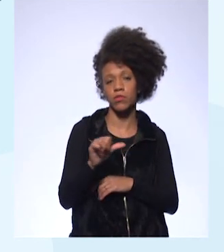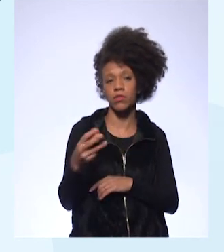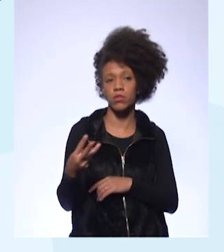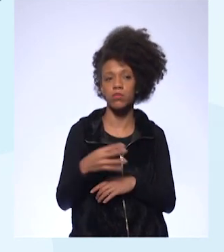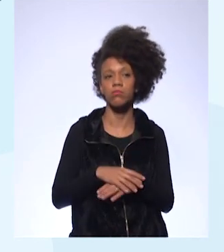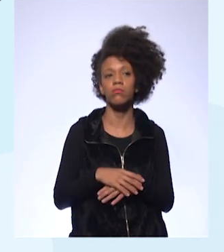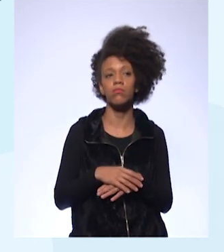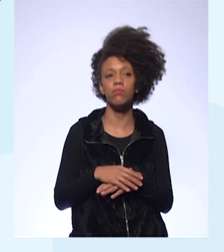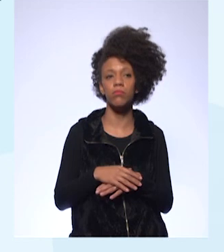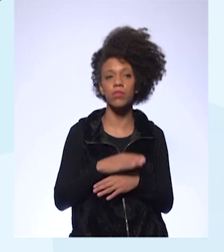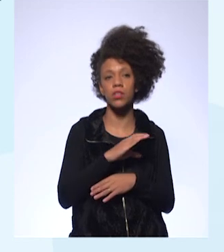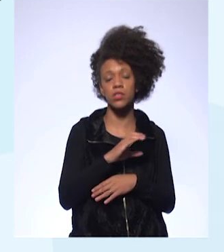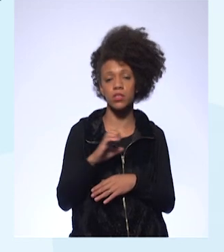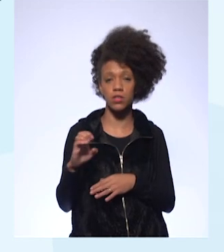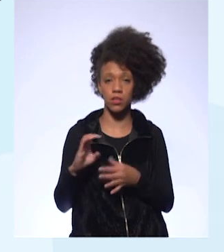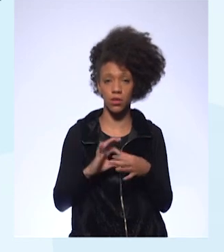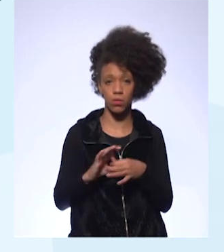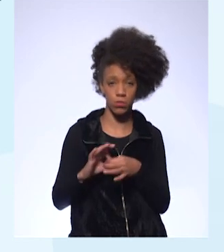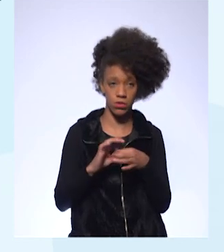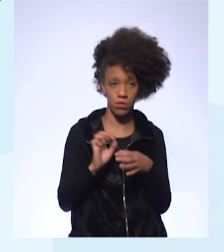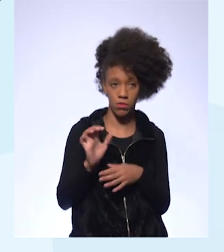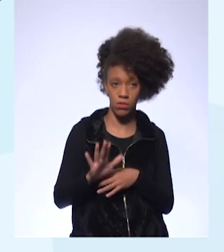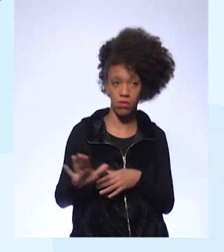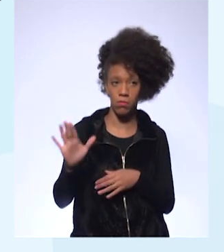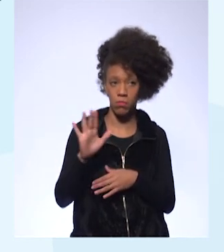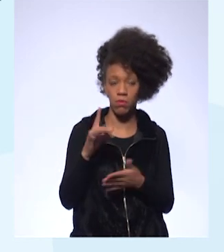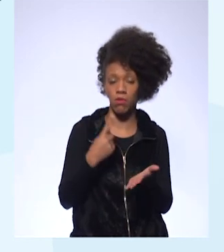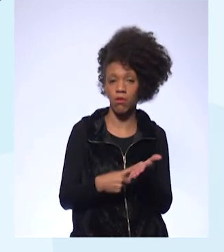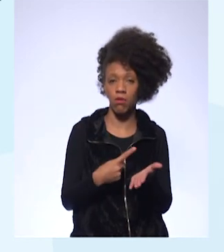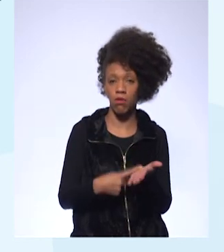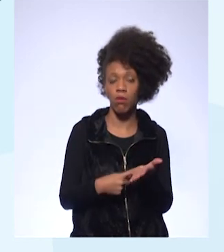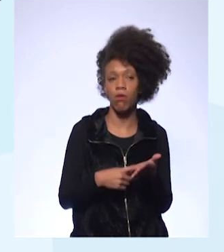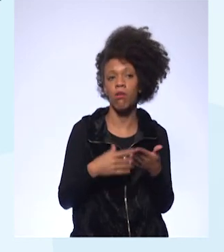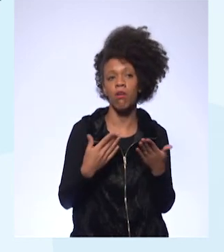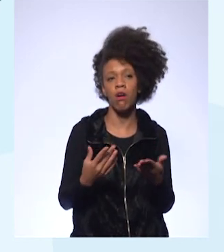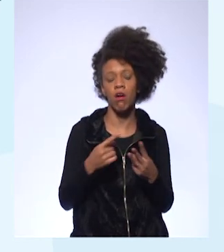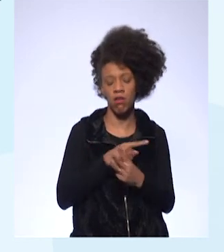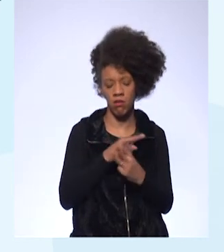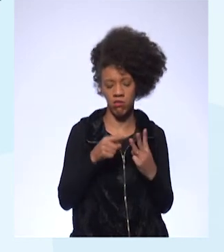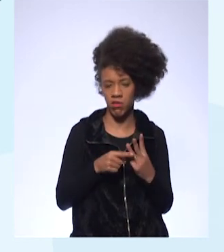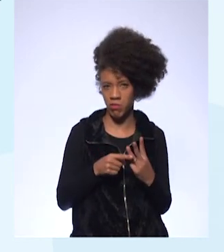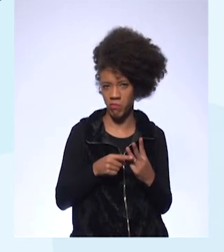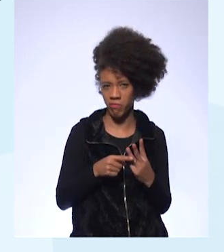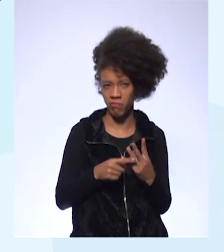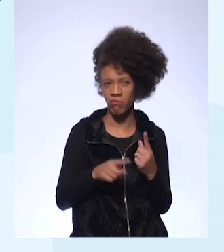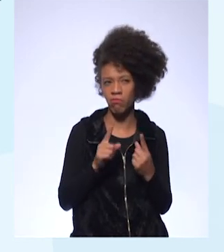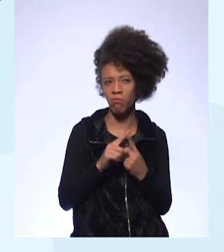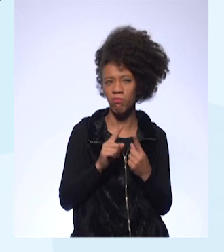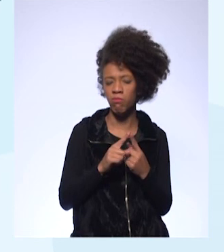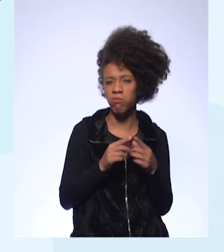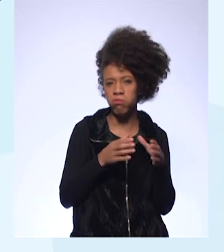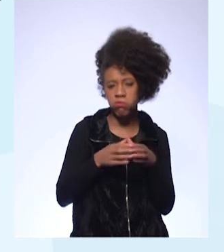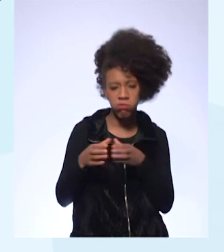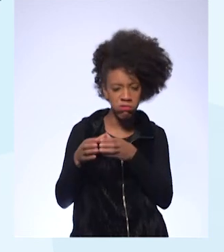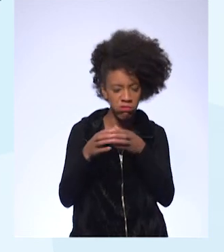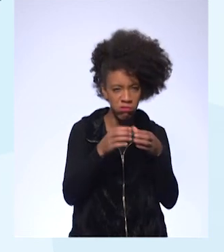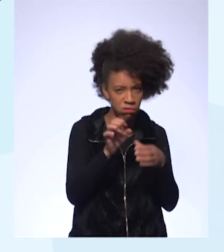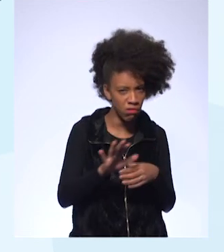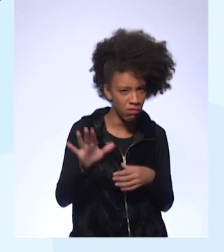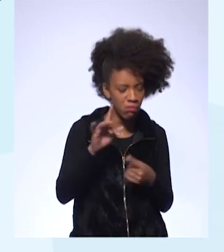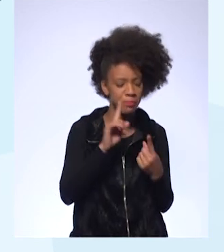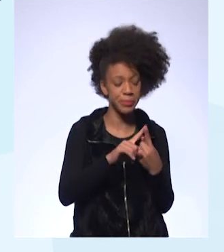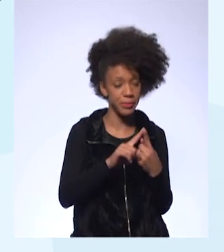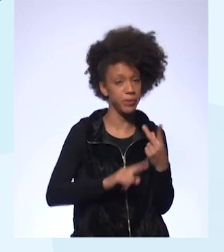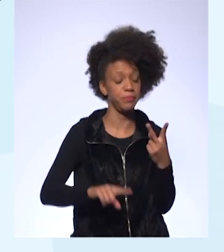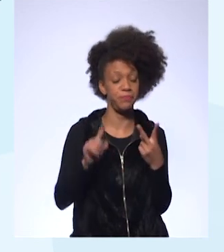a CE. De acordo com o Tratado, a União se assenta em 3 pilares. As comunidades europeias, primeiro